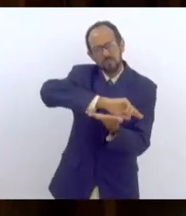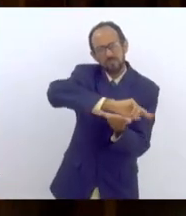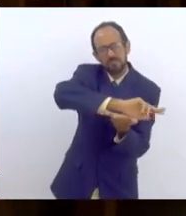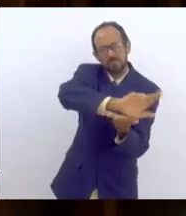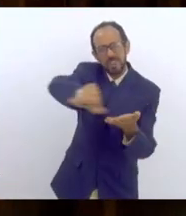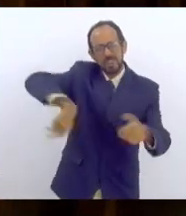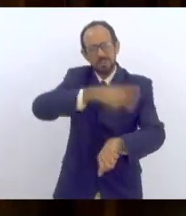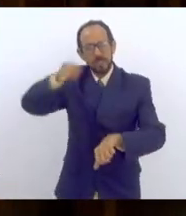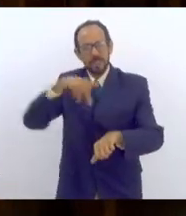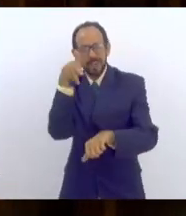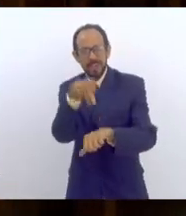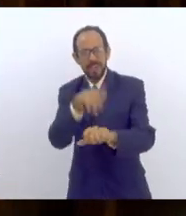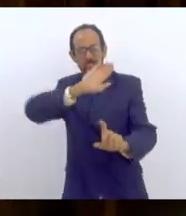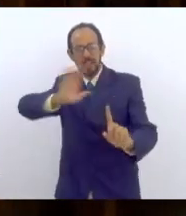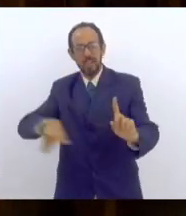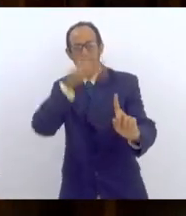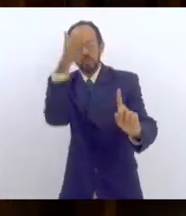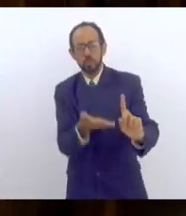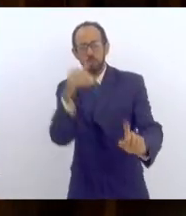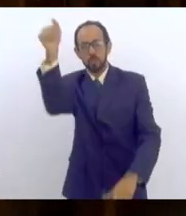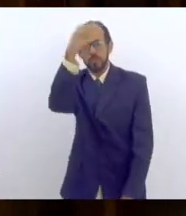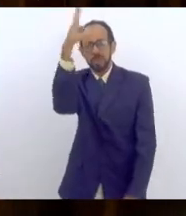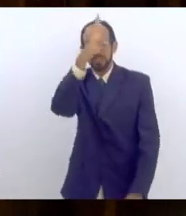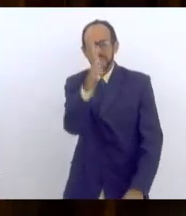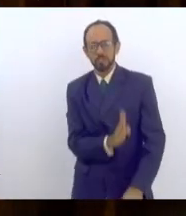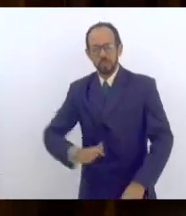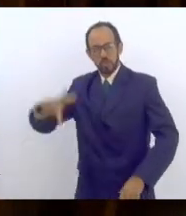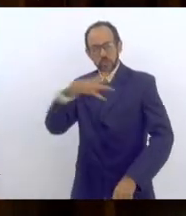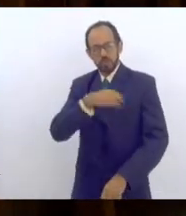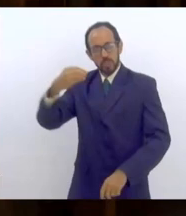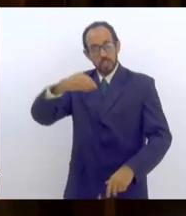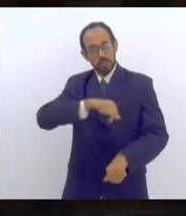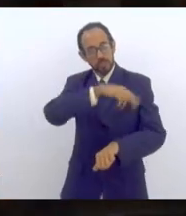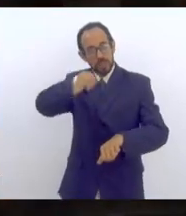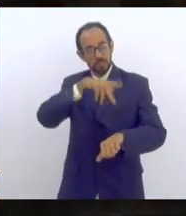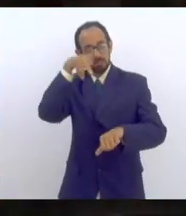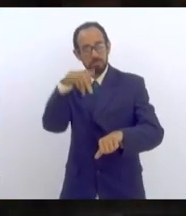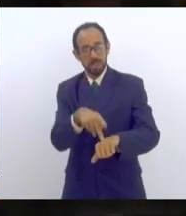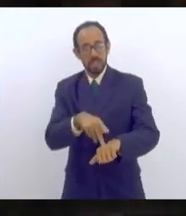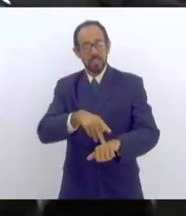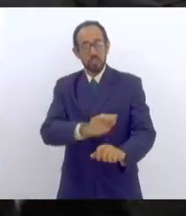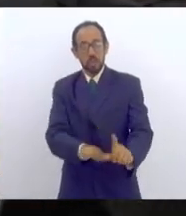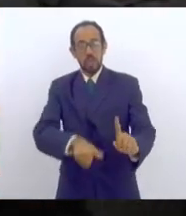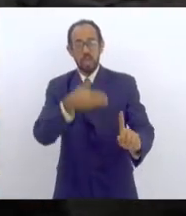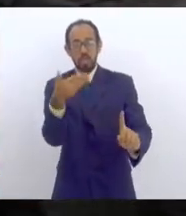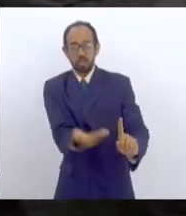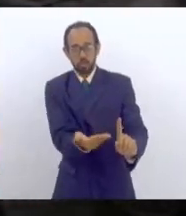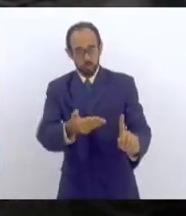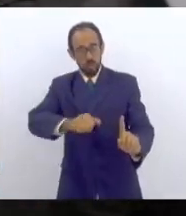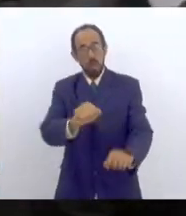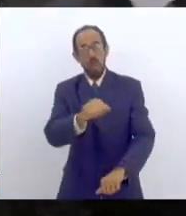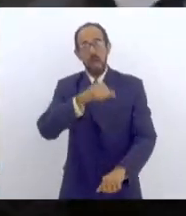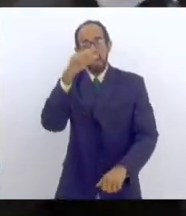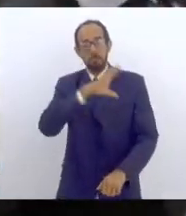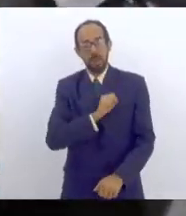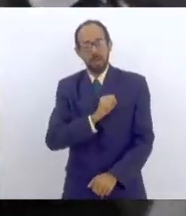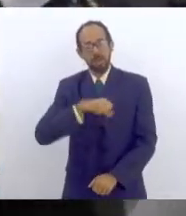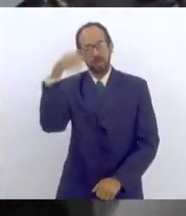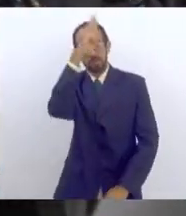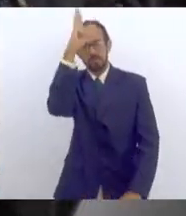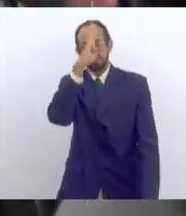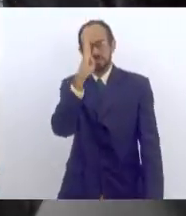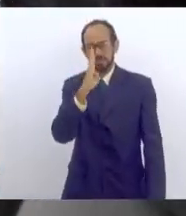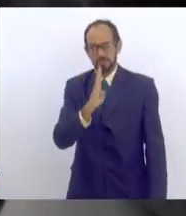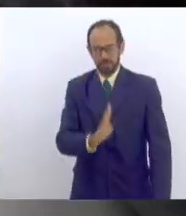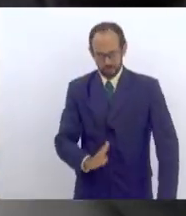és o Brasil, a pátria amada. Dos filhos desse sol és mãe gentil, pátria amada, Brasil.